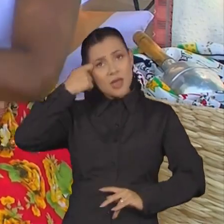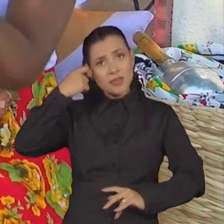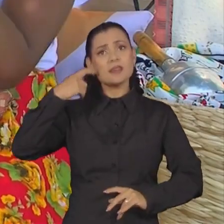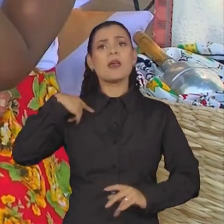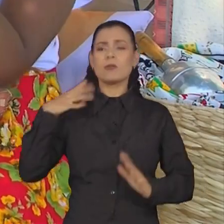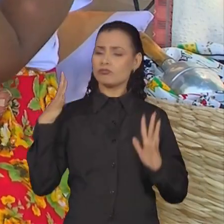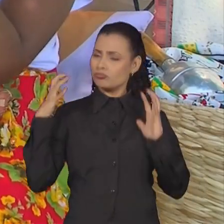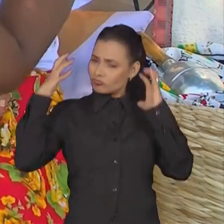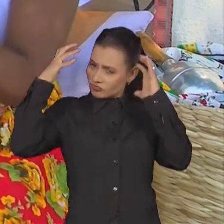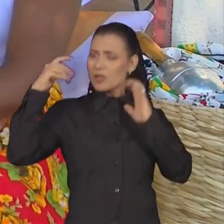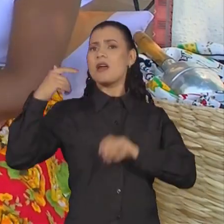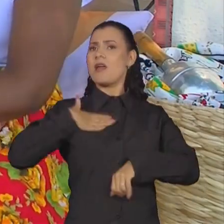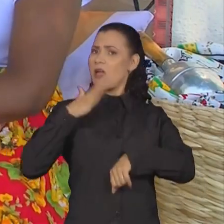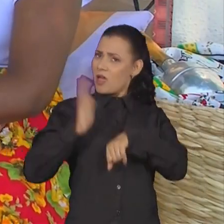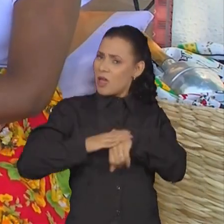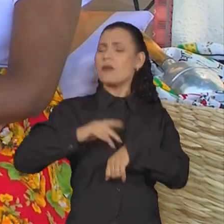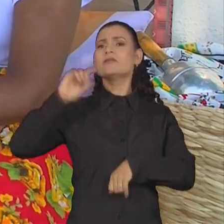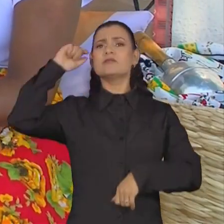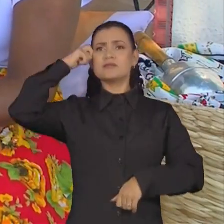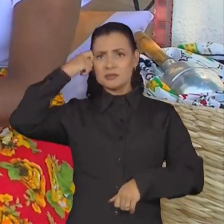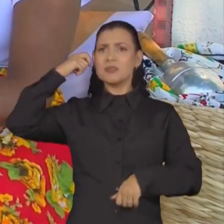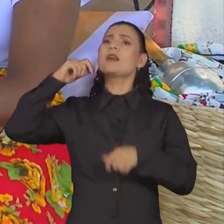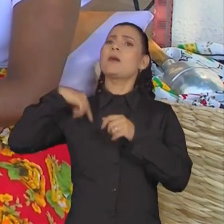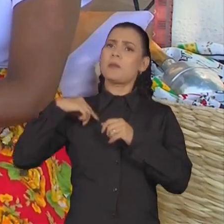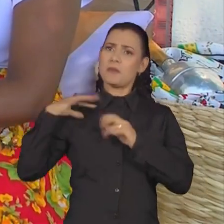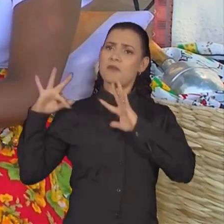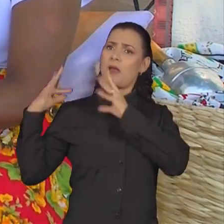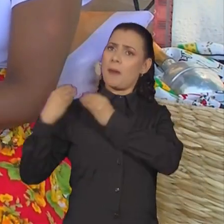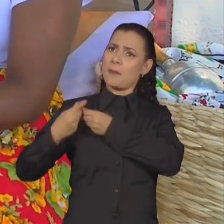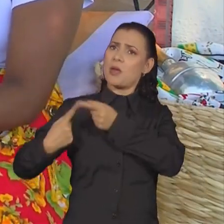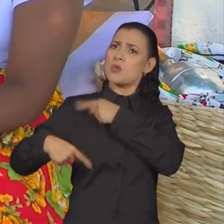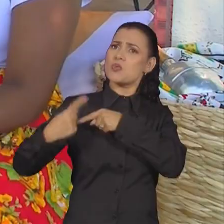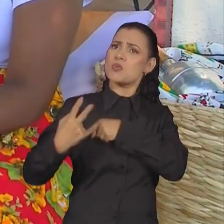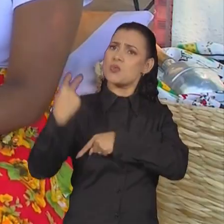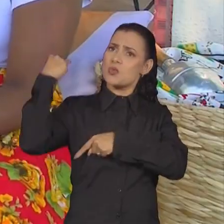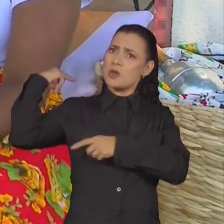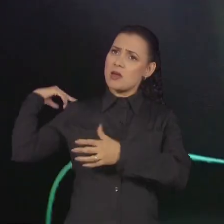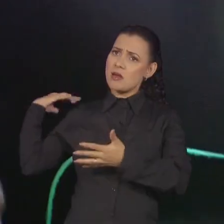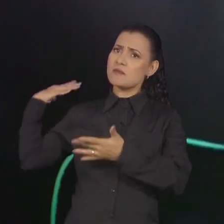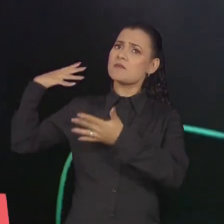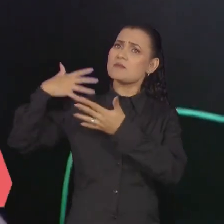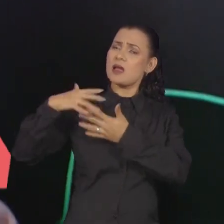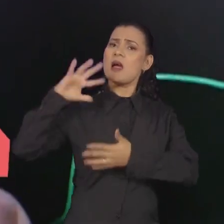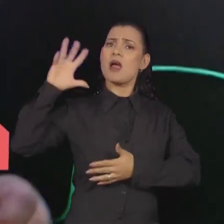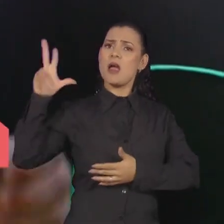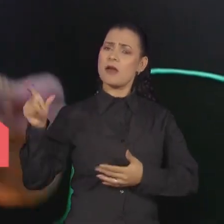sou negra, eu sou descendente de africano e tá tudo bem.